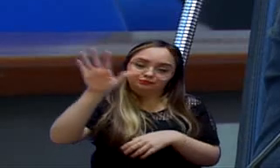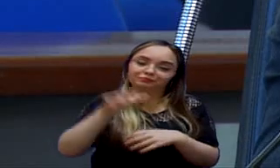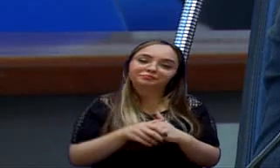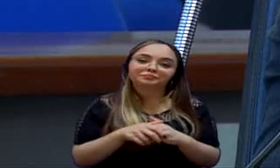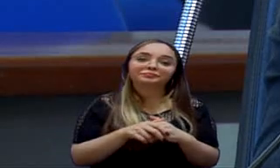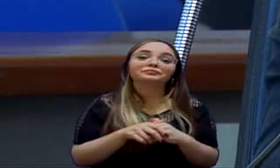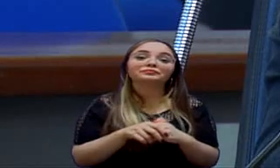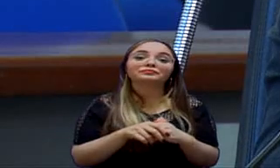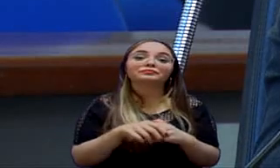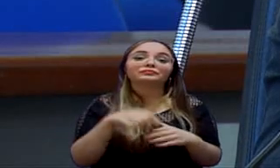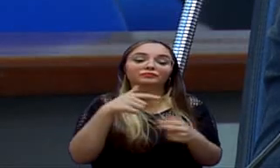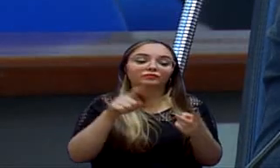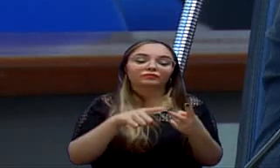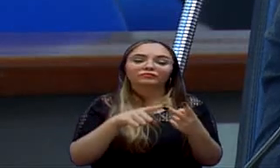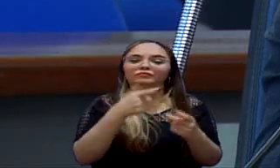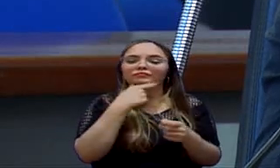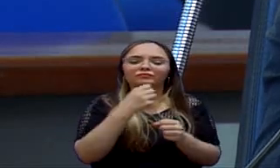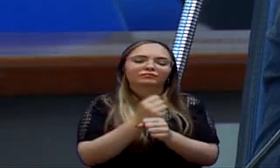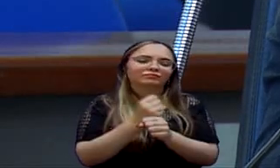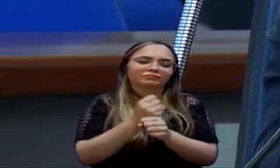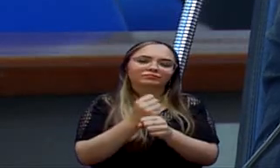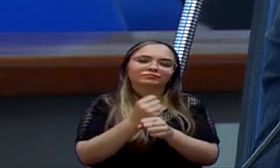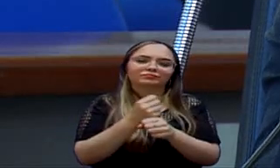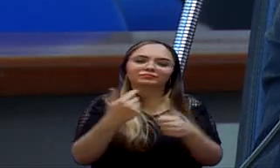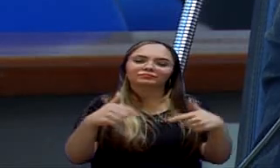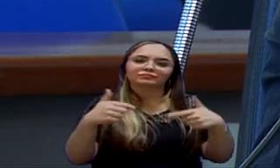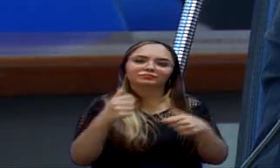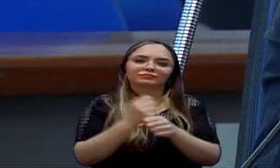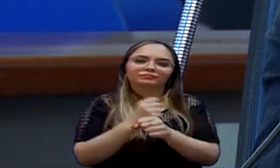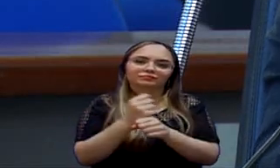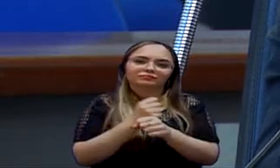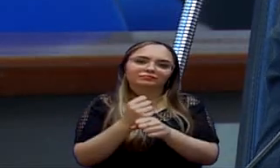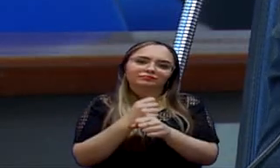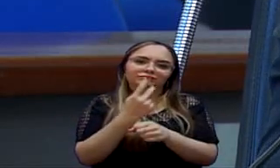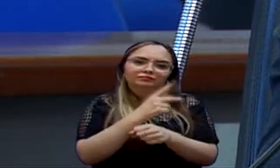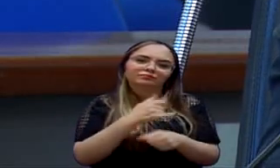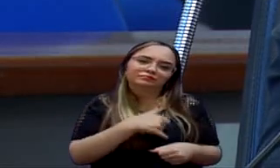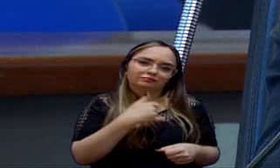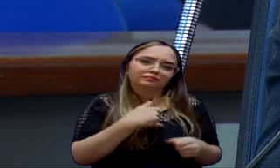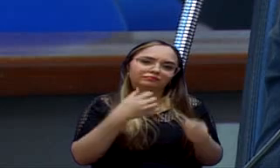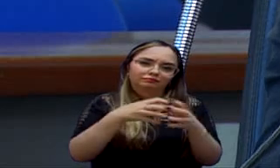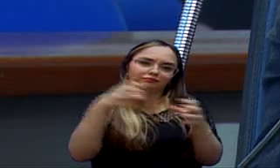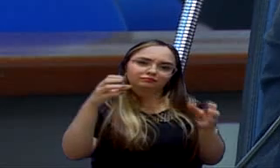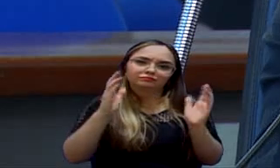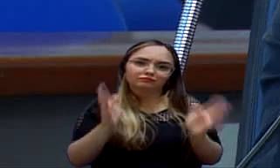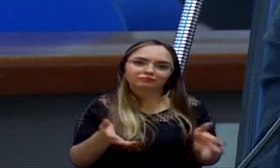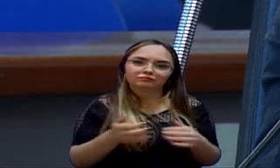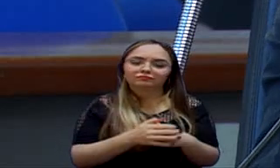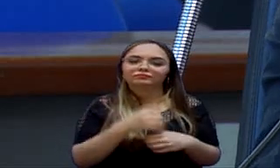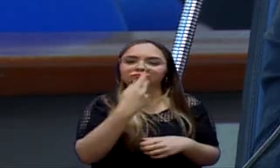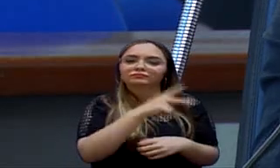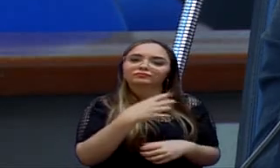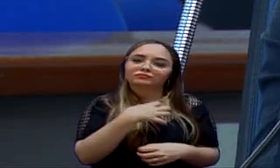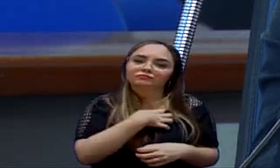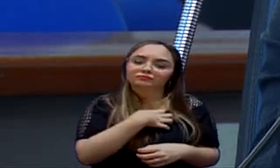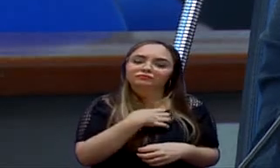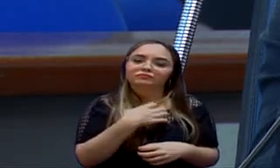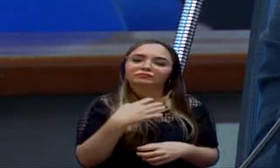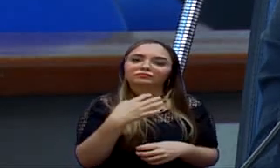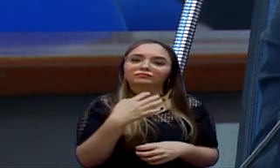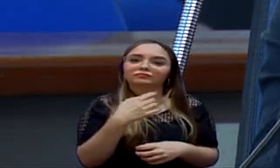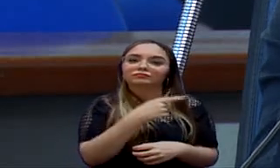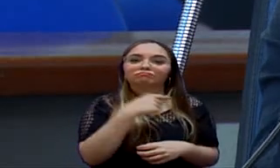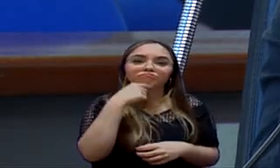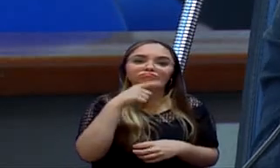longos anos atende quando eu falo longos anos evidentemente que é um profissional que já tem uma certa idade aí já tem um ritmo que ele